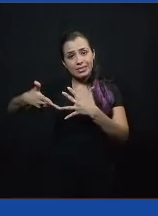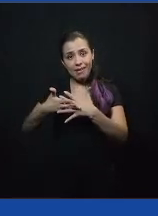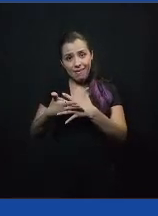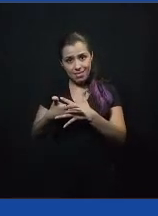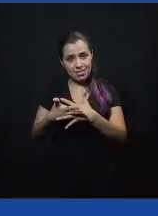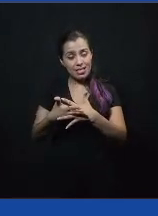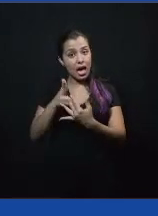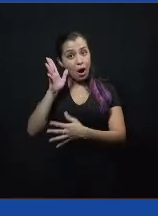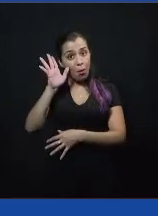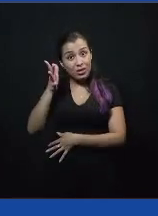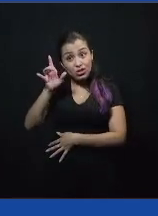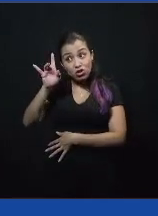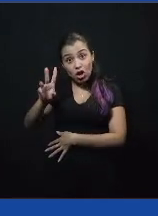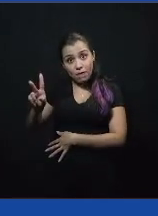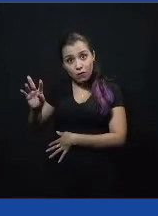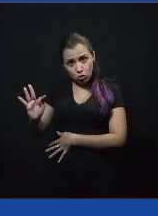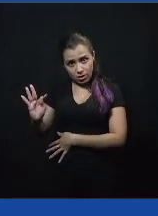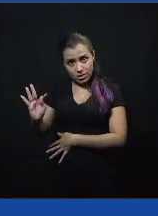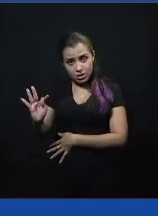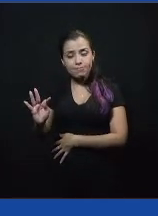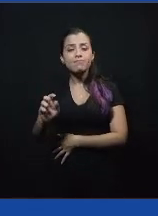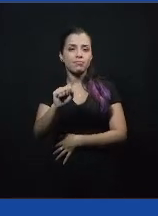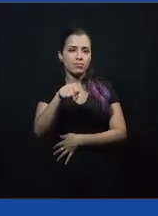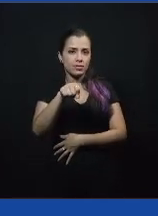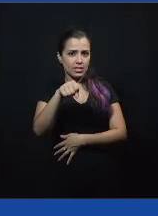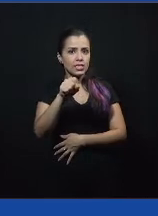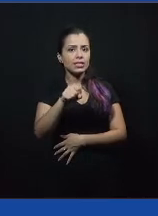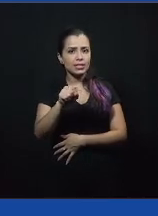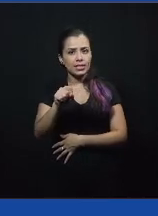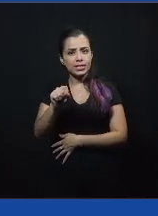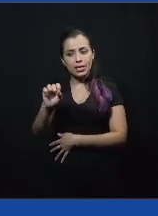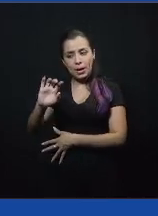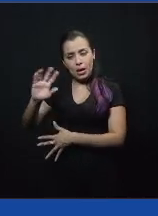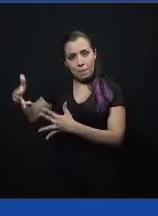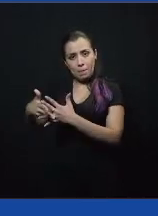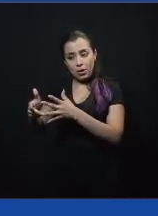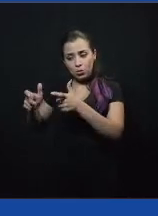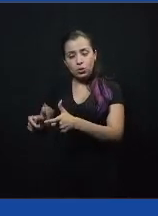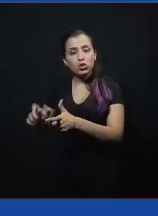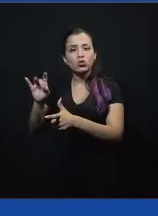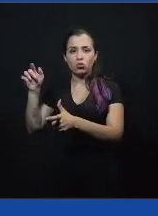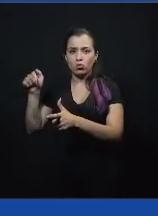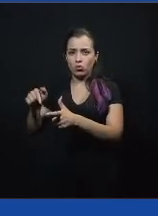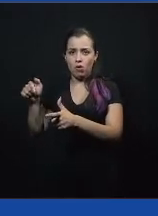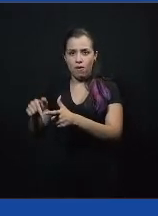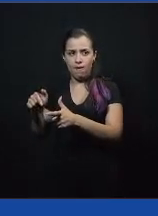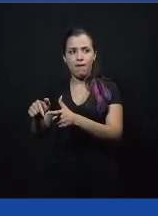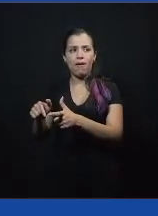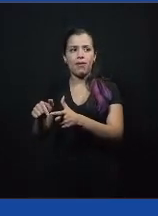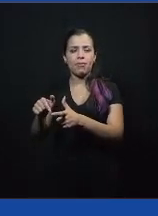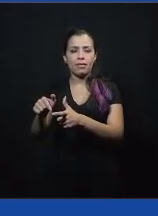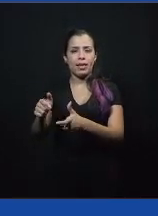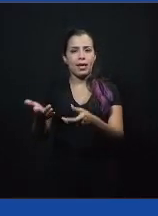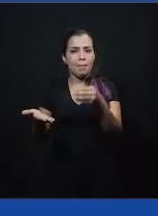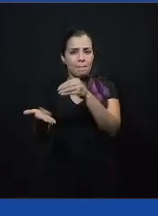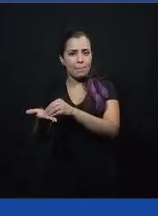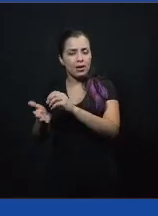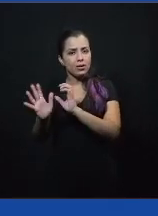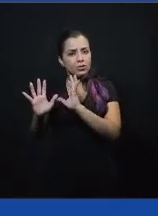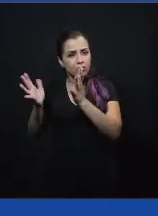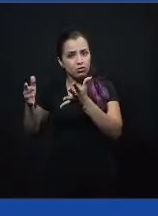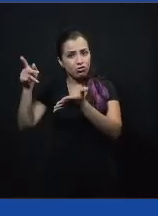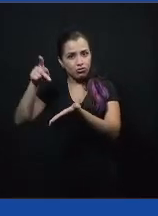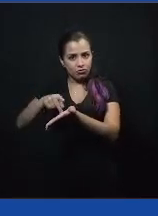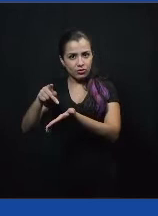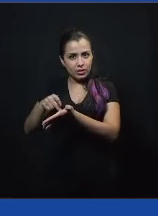aconteceu somente em Votorantim sim é o Projeto a gente faz padaria teve a ao o seu a sua implantação nessa primeira e